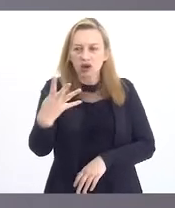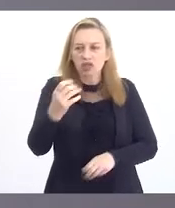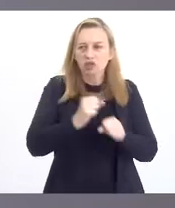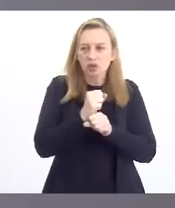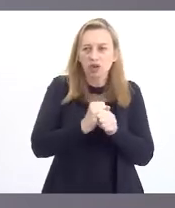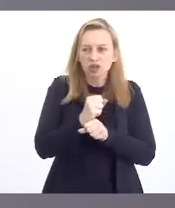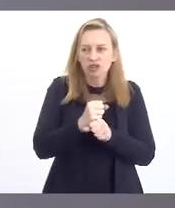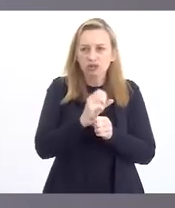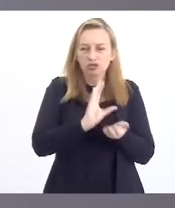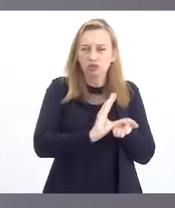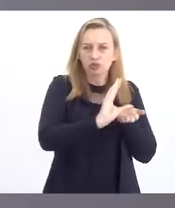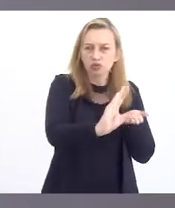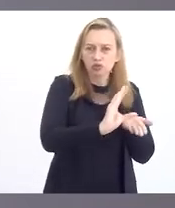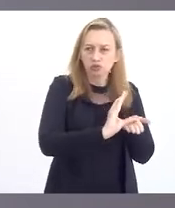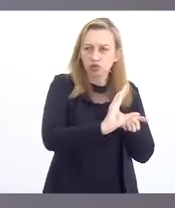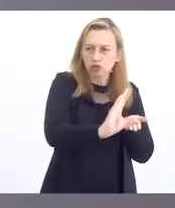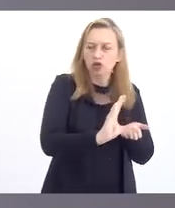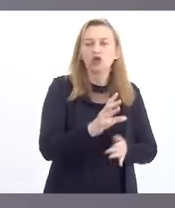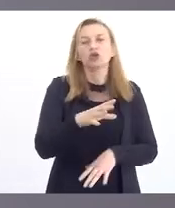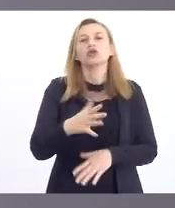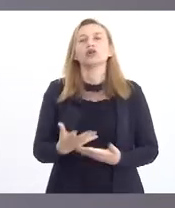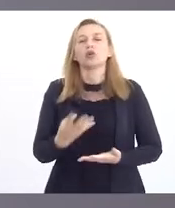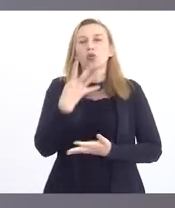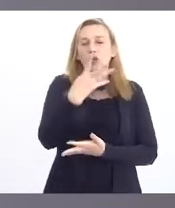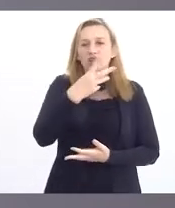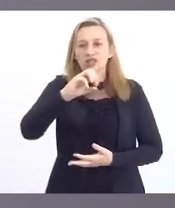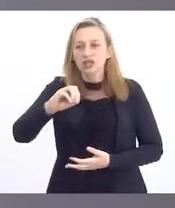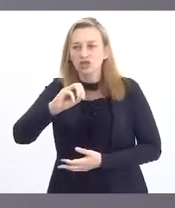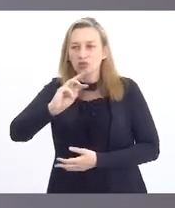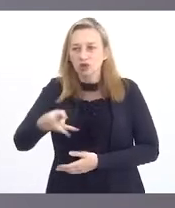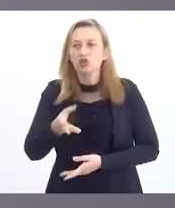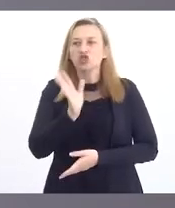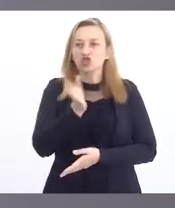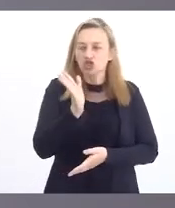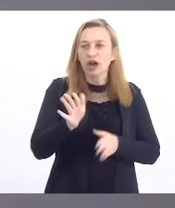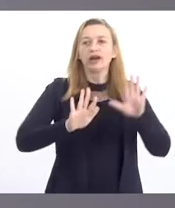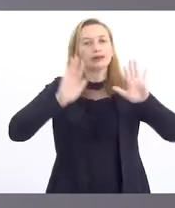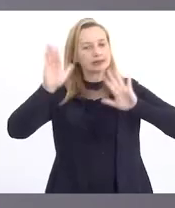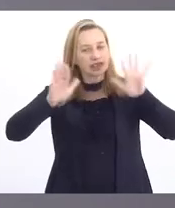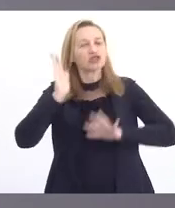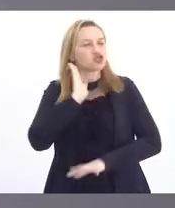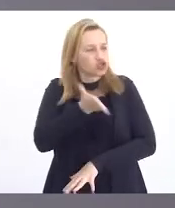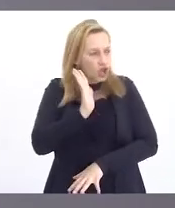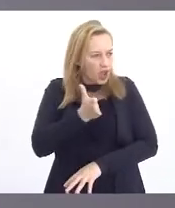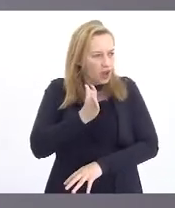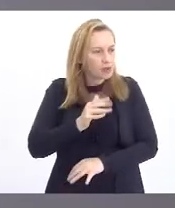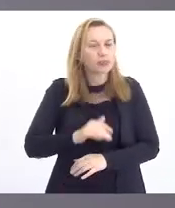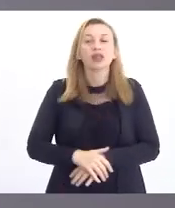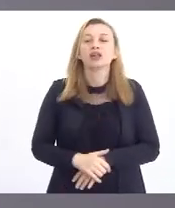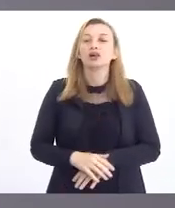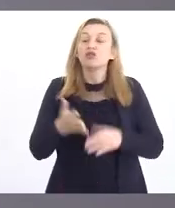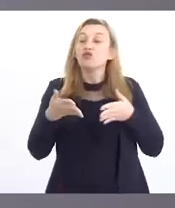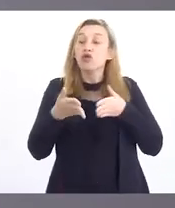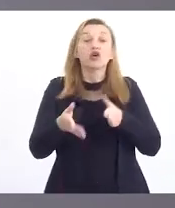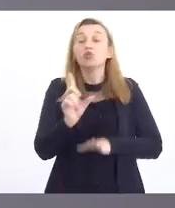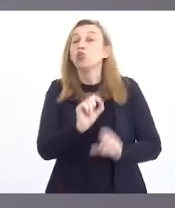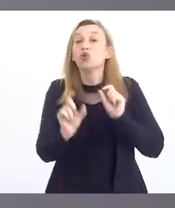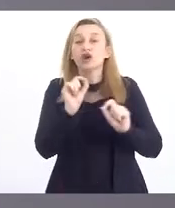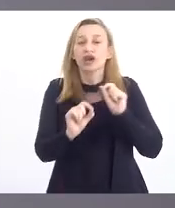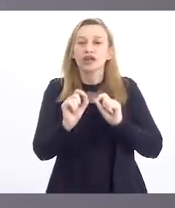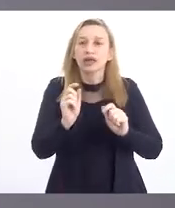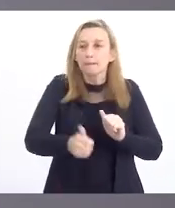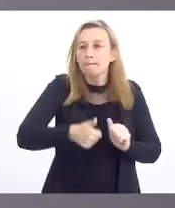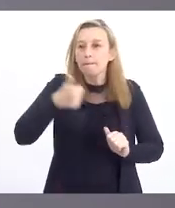ser desembolsados, dos quais 400 milhões já estão licitados. Tá? E aí nós focamos o quê? Na melhoria